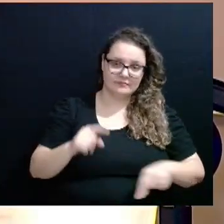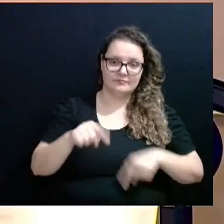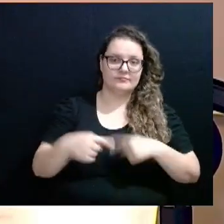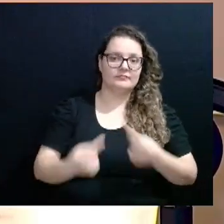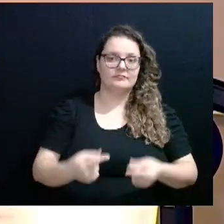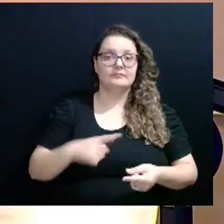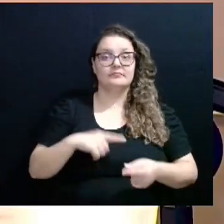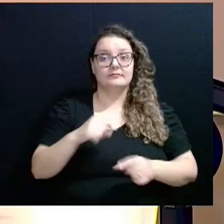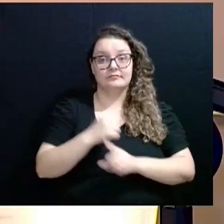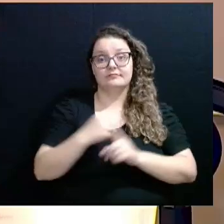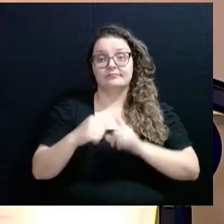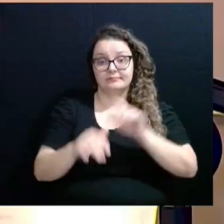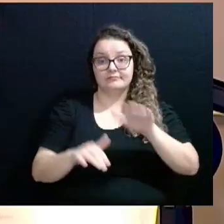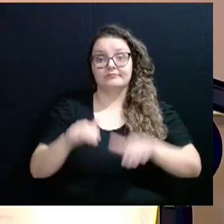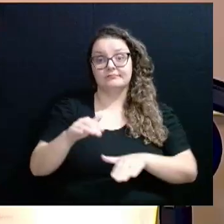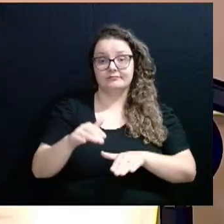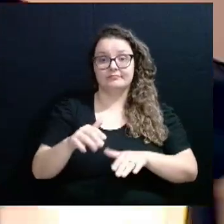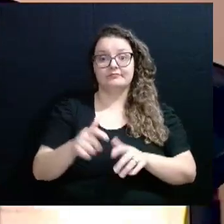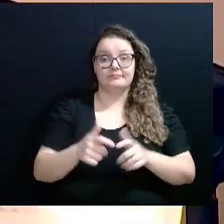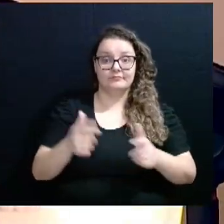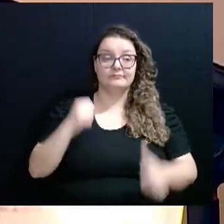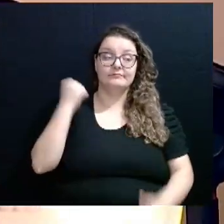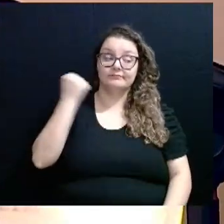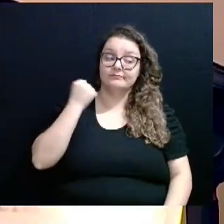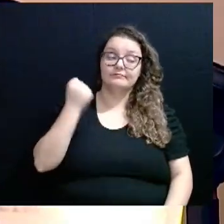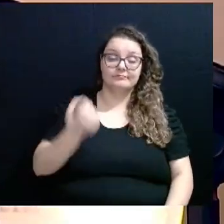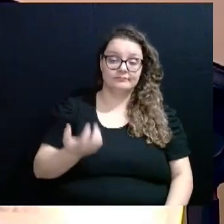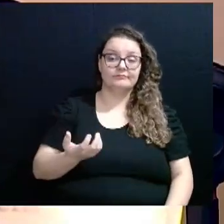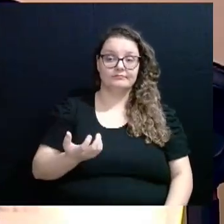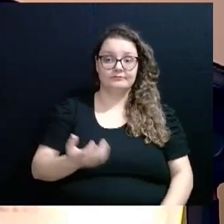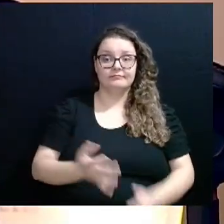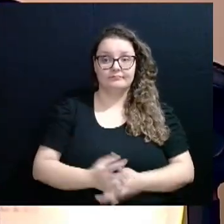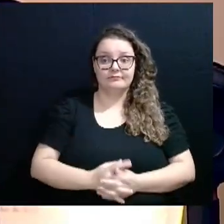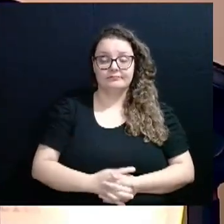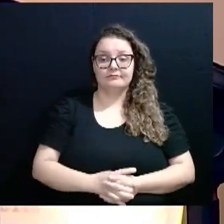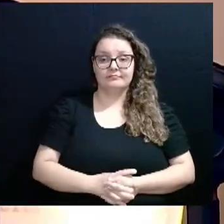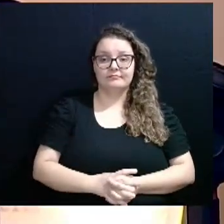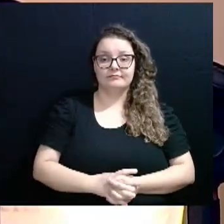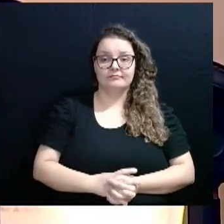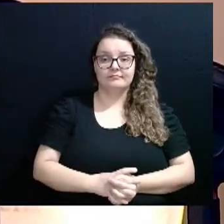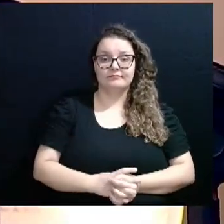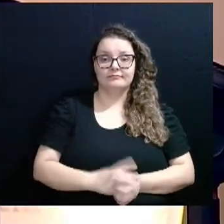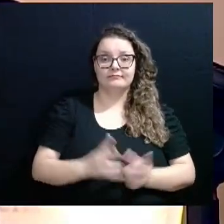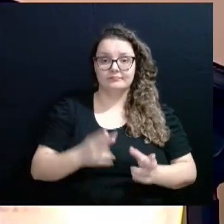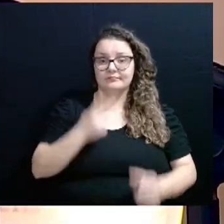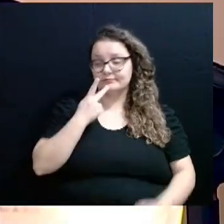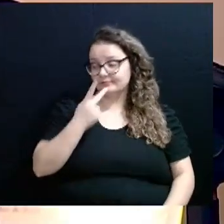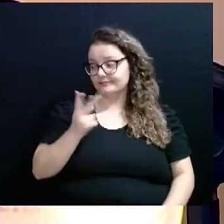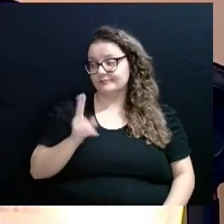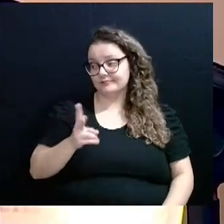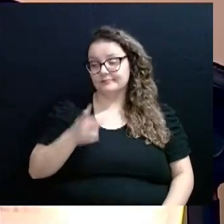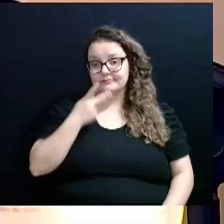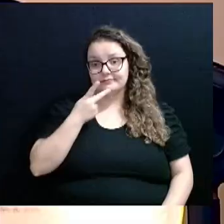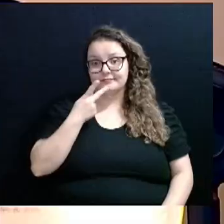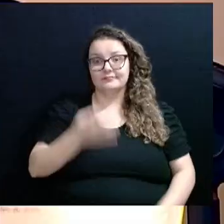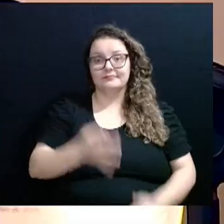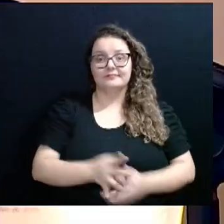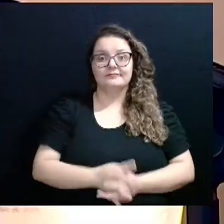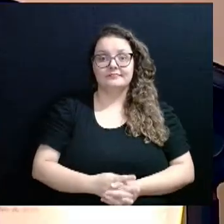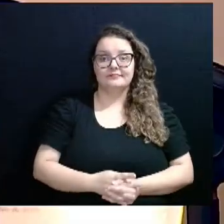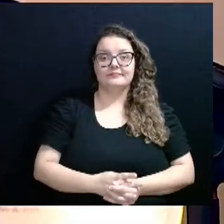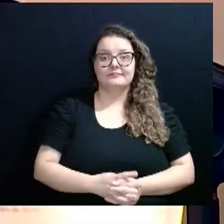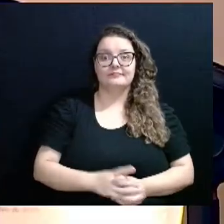desigualdades sociais muito graves. E, como eu falo e sempre repeti, né, nós estávamos